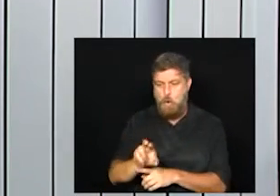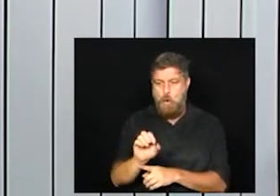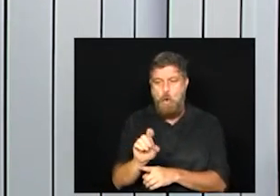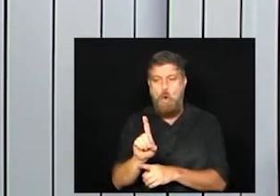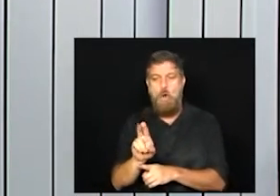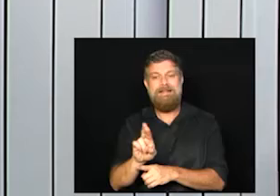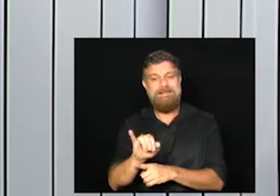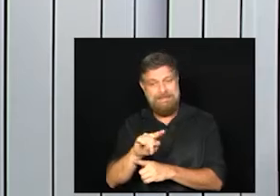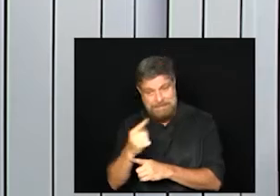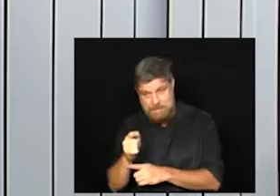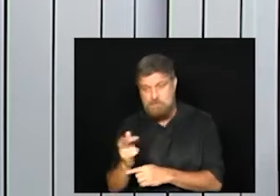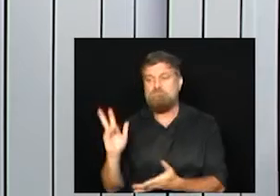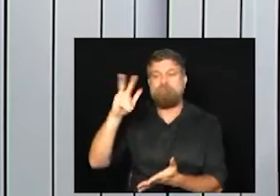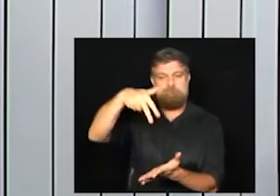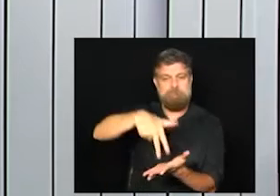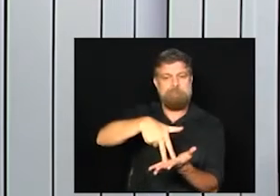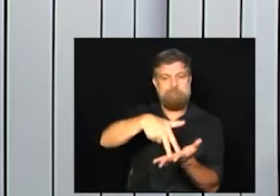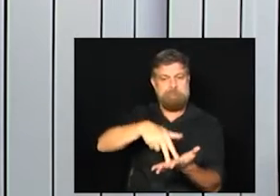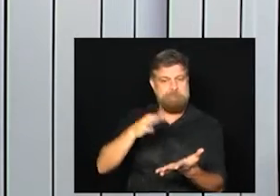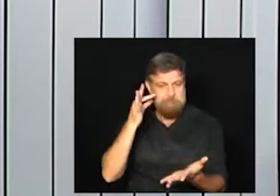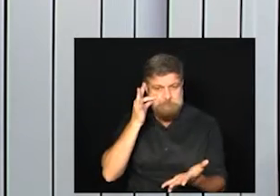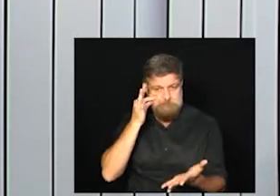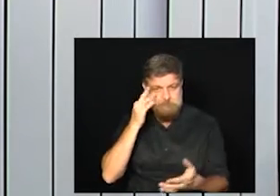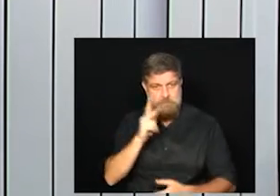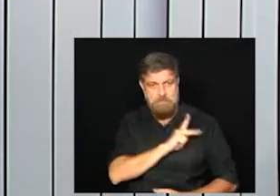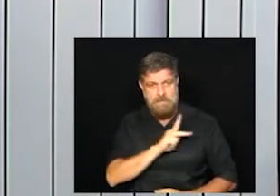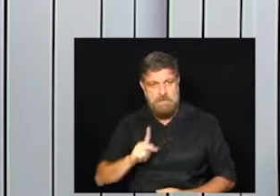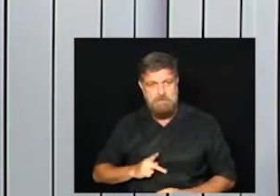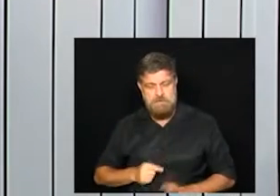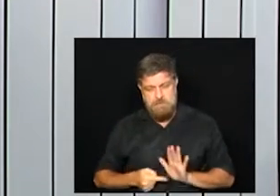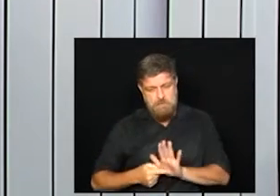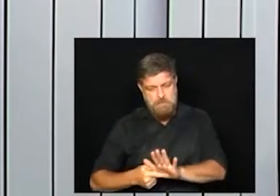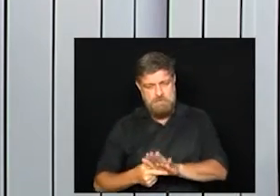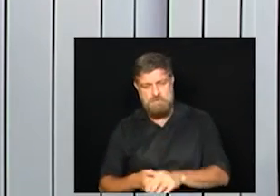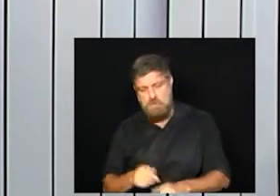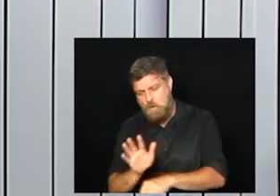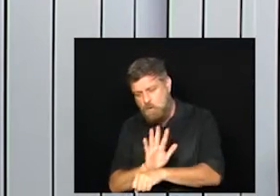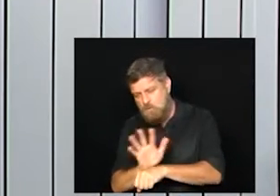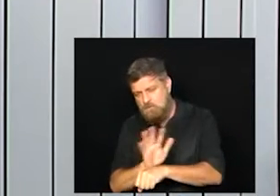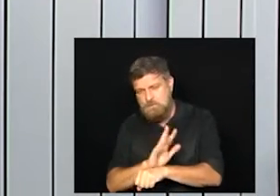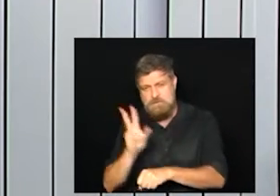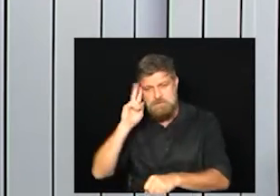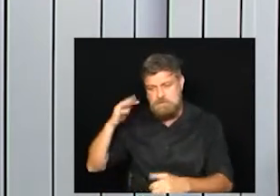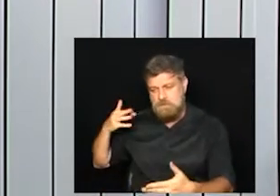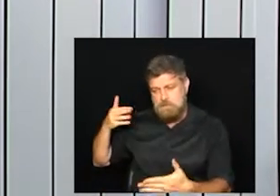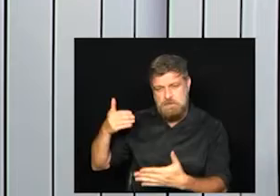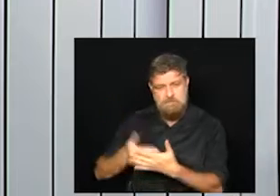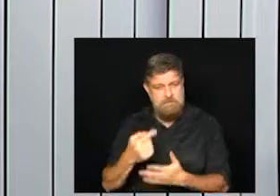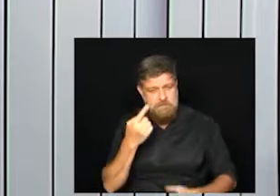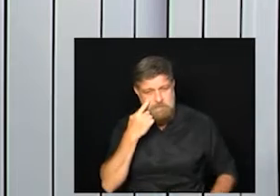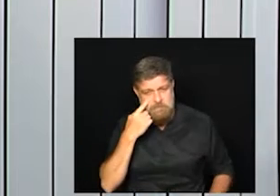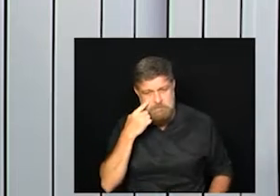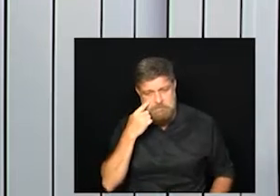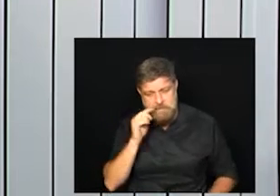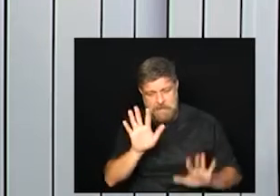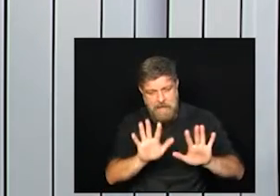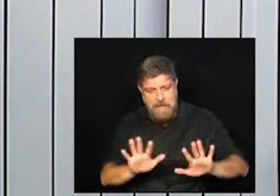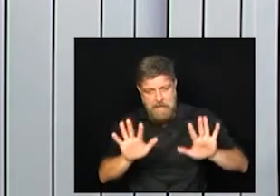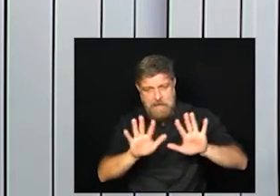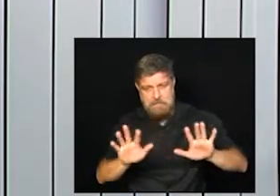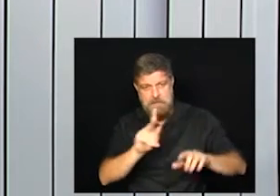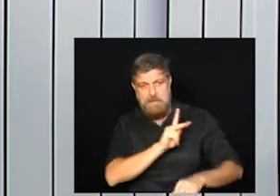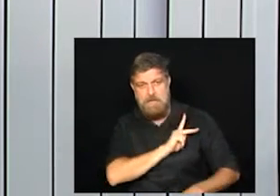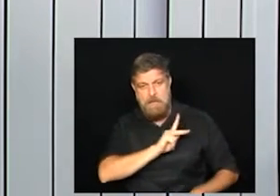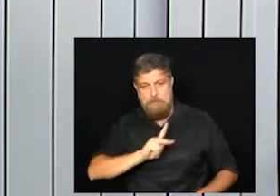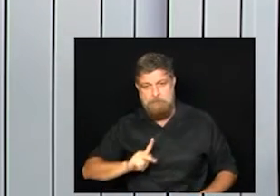campo hoje. A Ponte Preta, ela divulgou um vídeo contando um pouco da história do clube, então vamos assistir as imagens então da